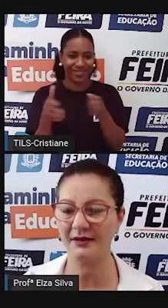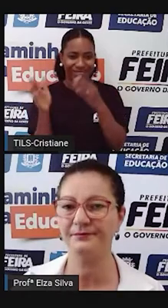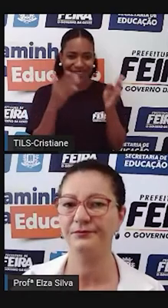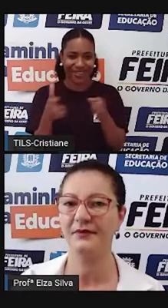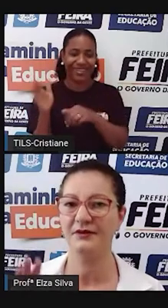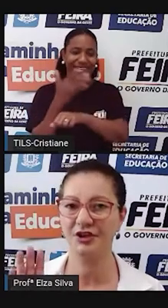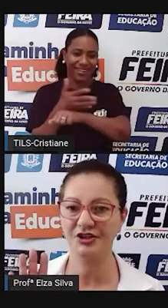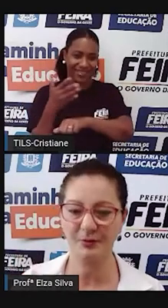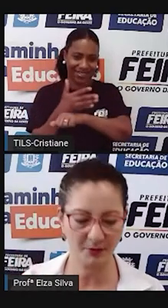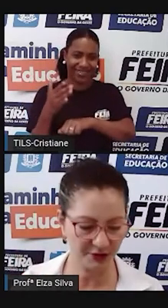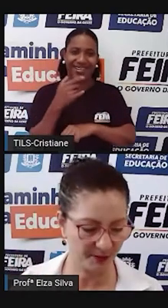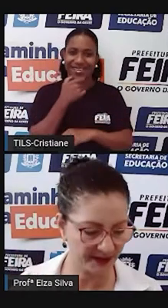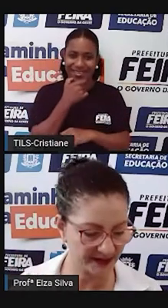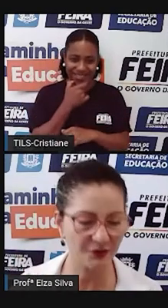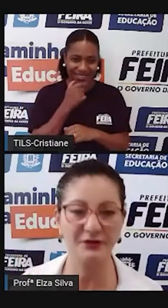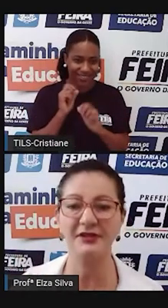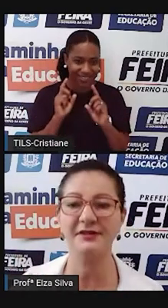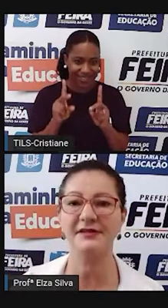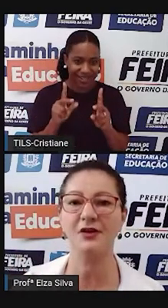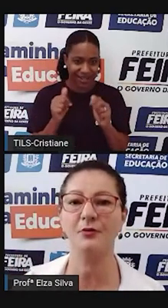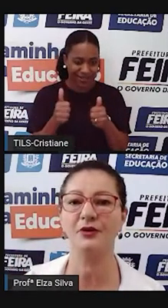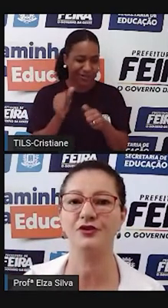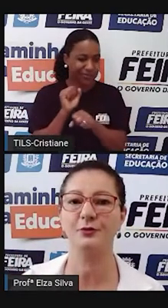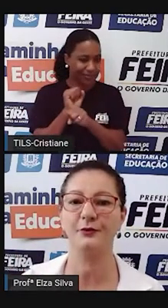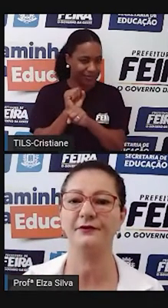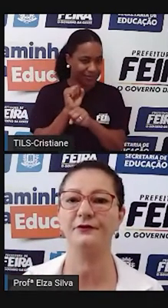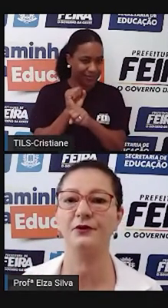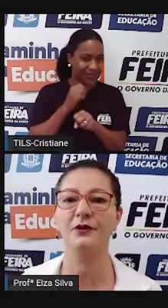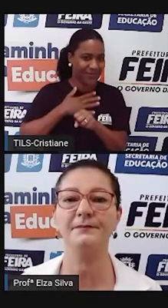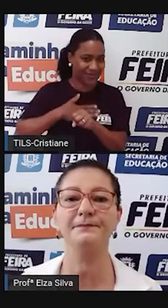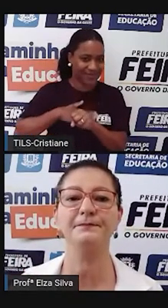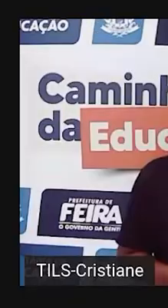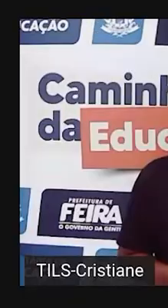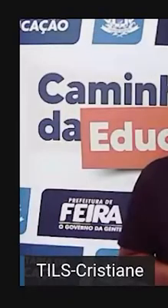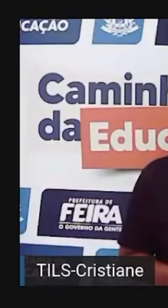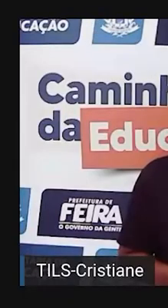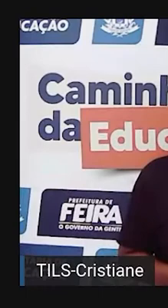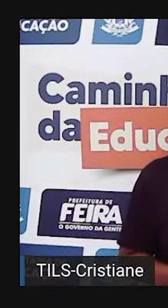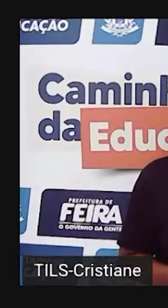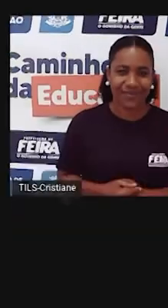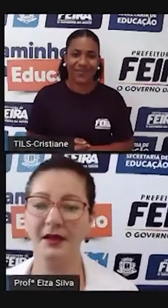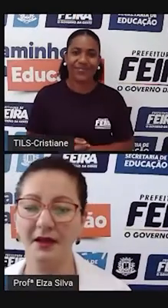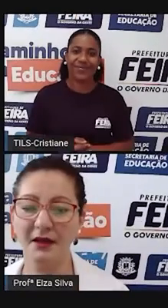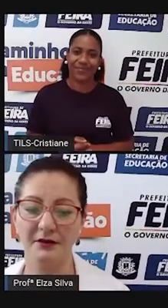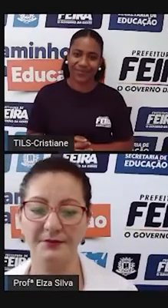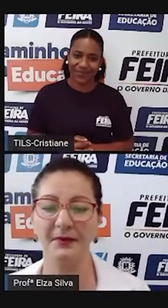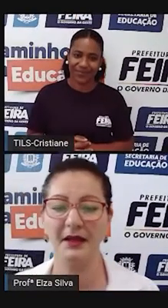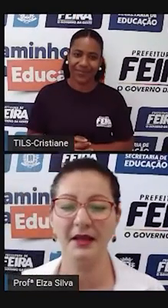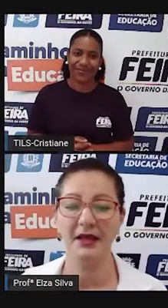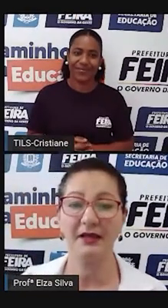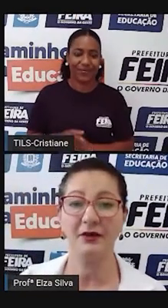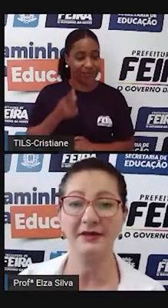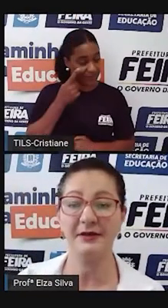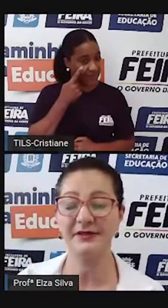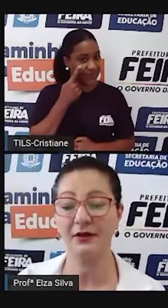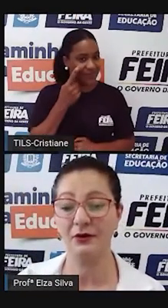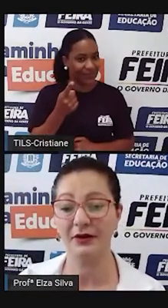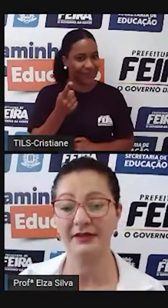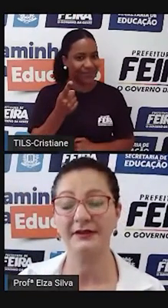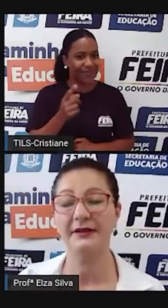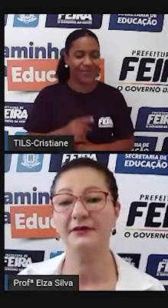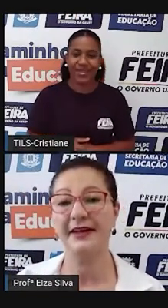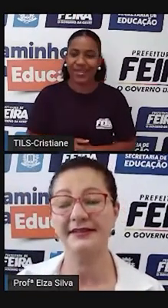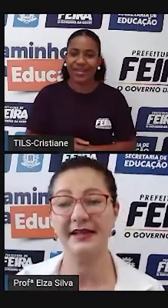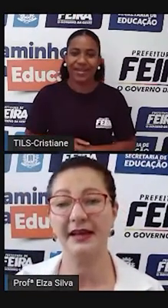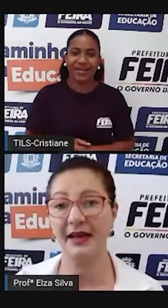Ok? Just a moment, please, students. Só um minutinho, por favor. Let's go. Here. Então, nós vamos